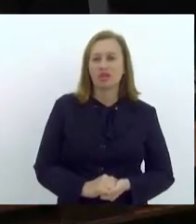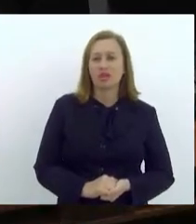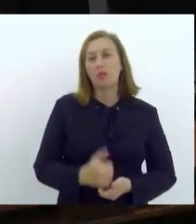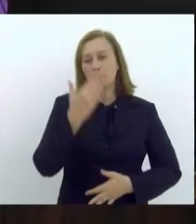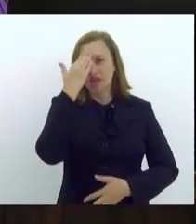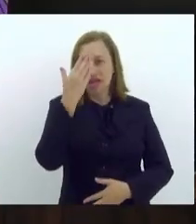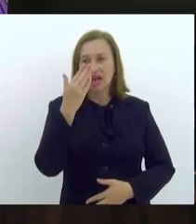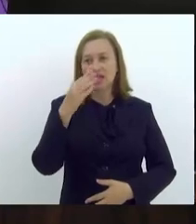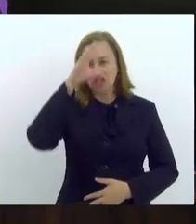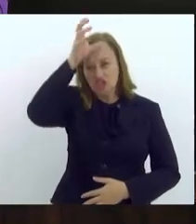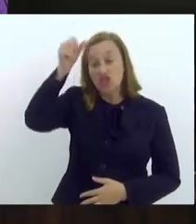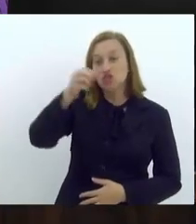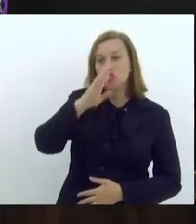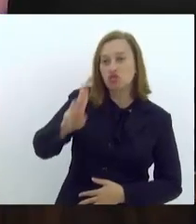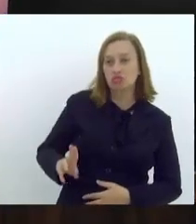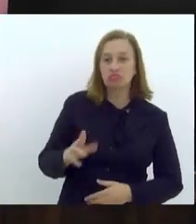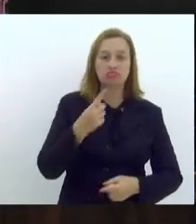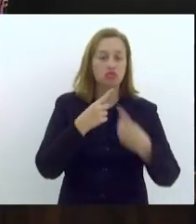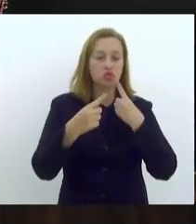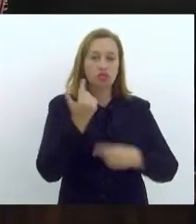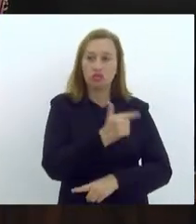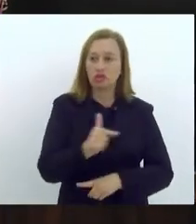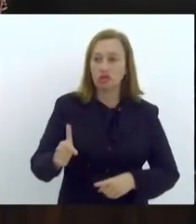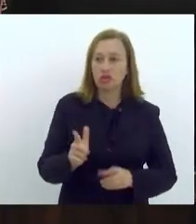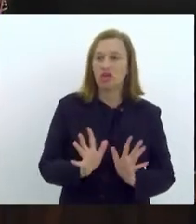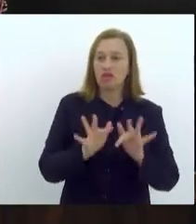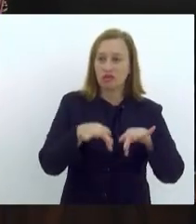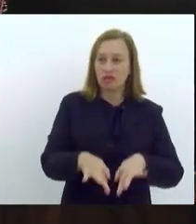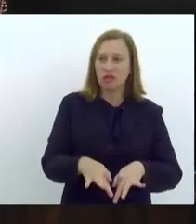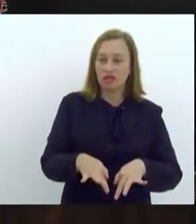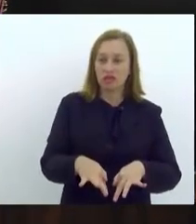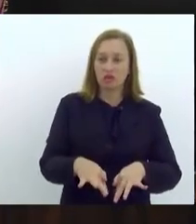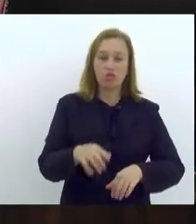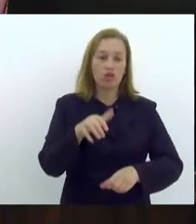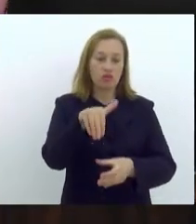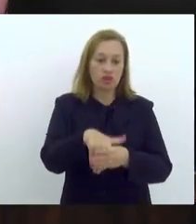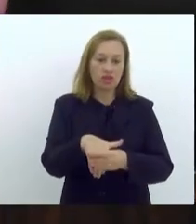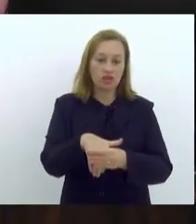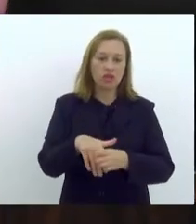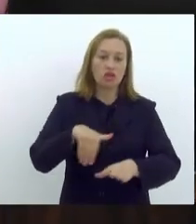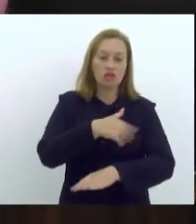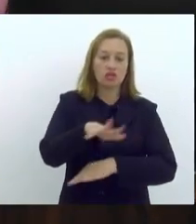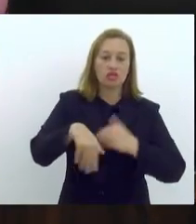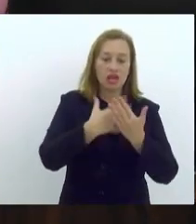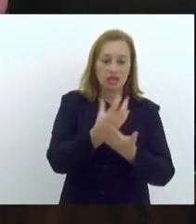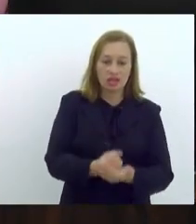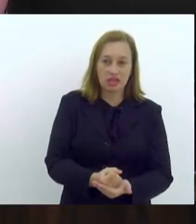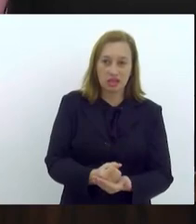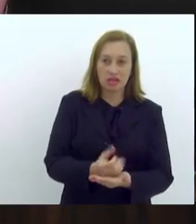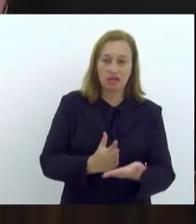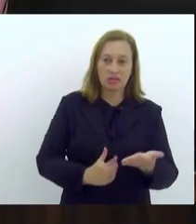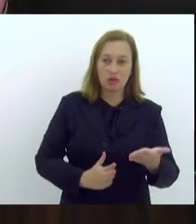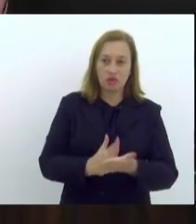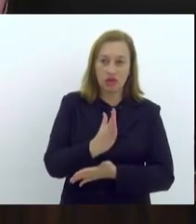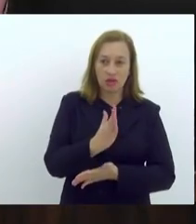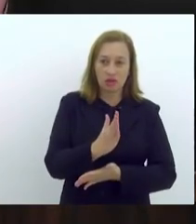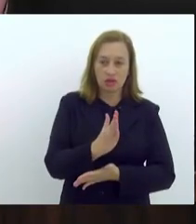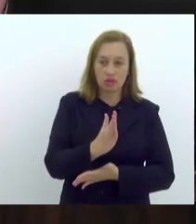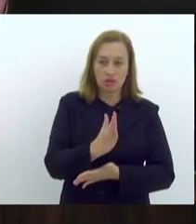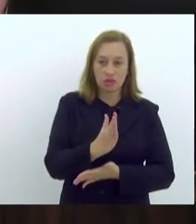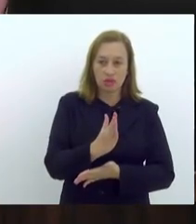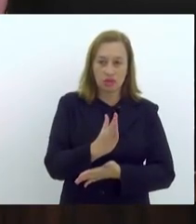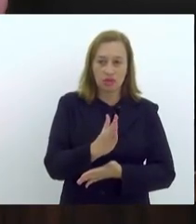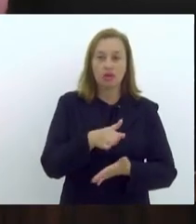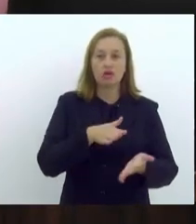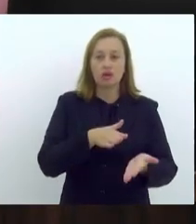Obrigado, Tia Ju. Não havendo mais quem queira discutir, cerrada a discussão em votação. Senhores que aprovam, permaneçam como estão. Aprovado vai